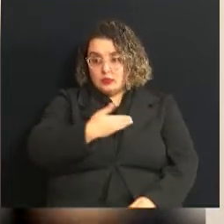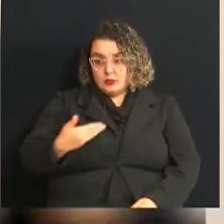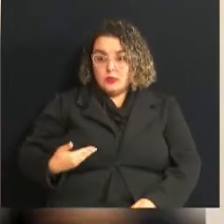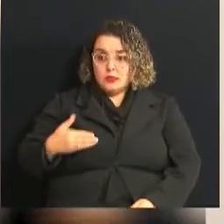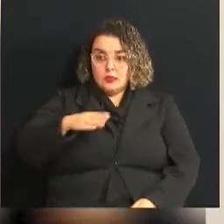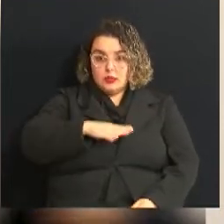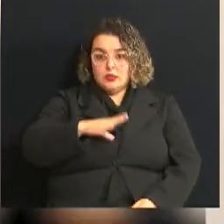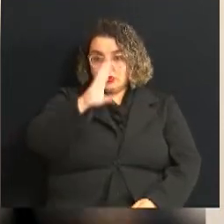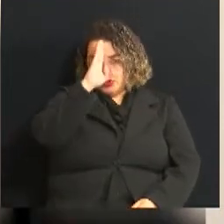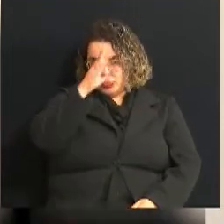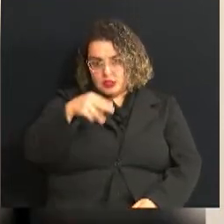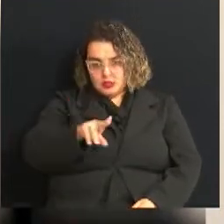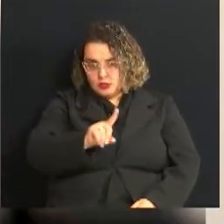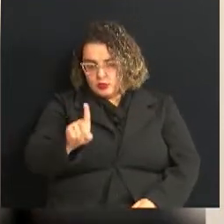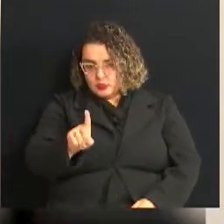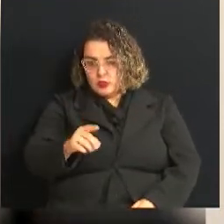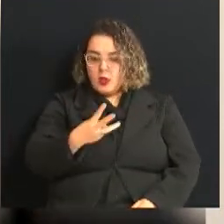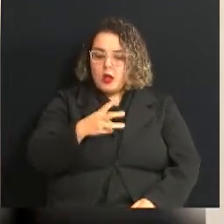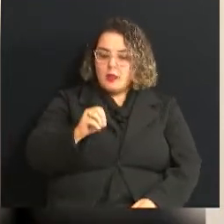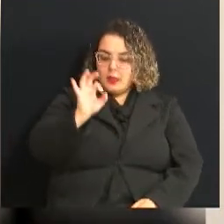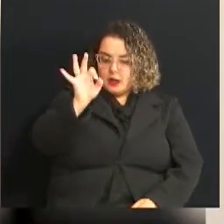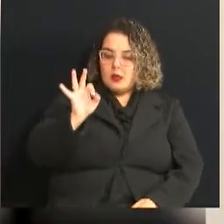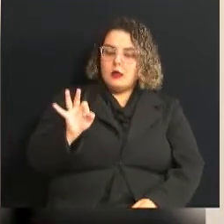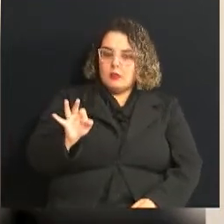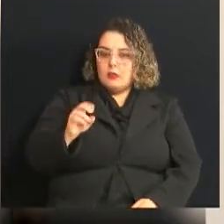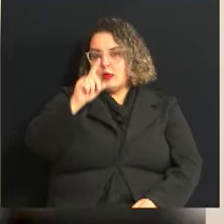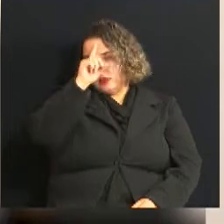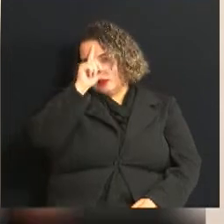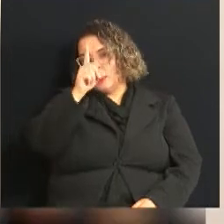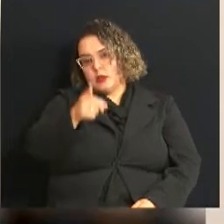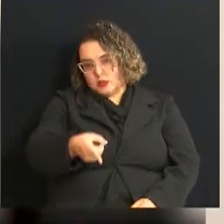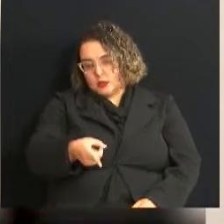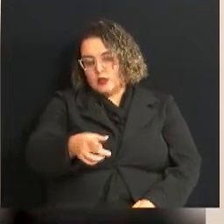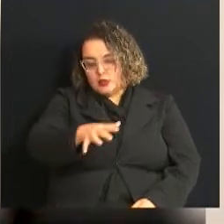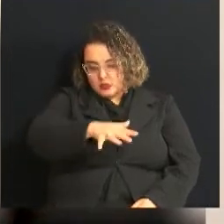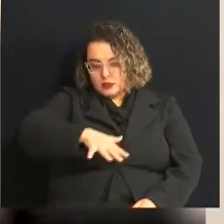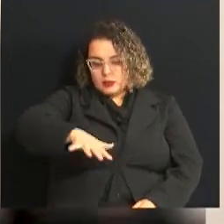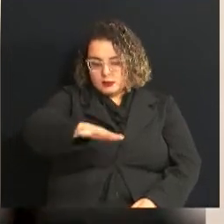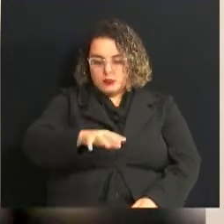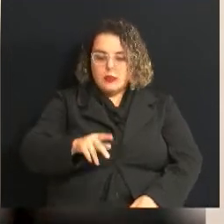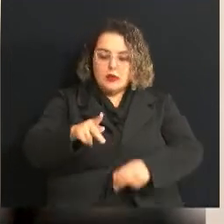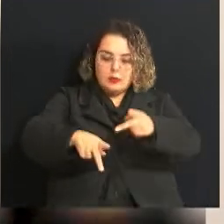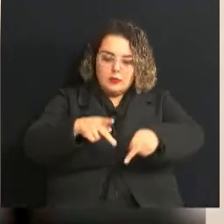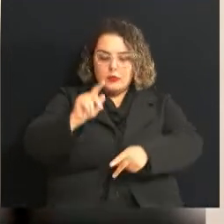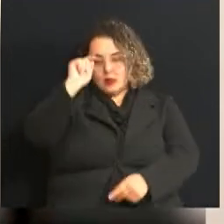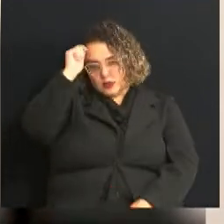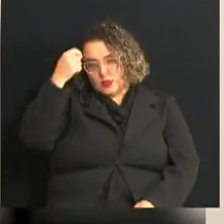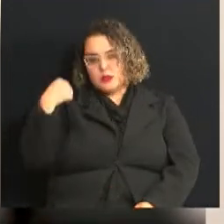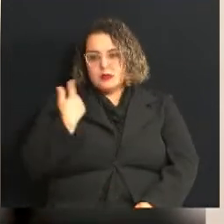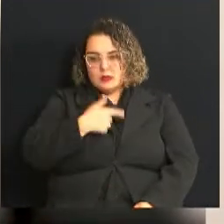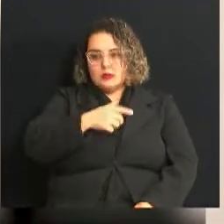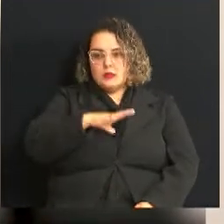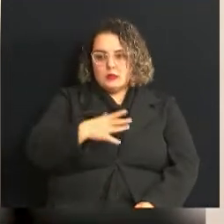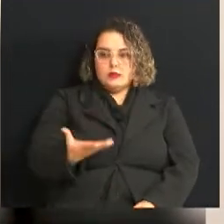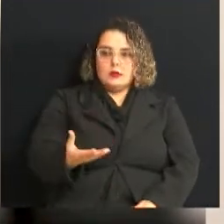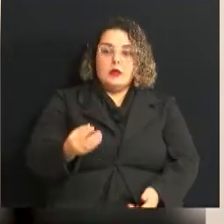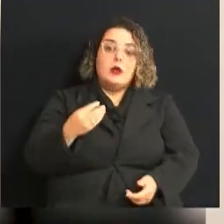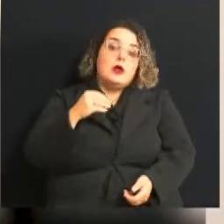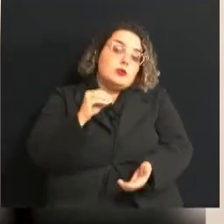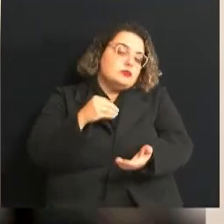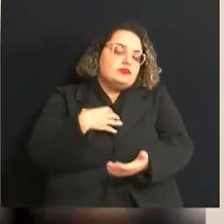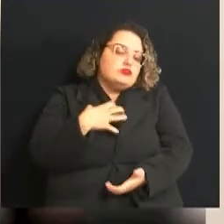e indireta, 30% seja destinado à população negra da nossa cidade. É uma forma de se fazer